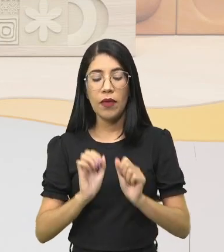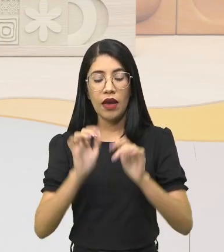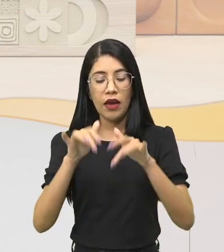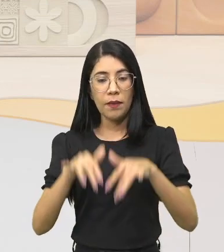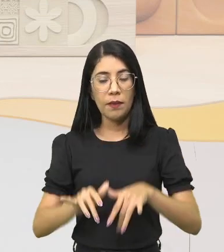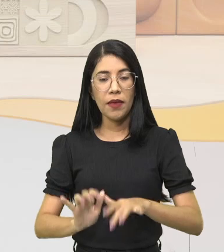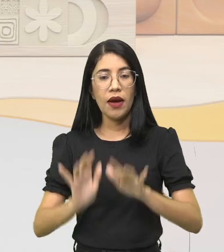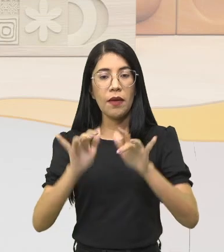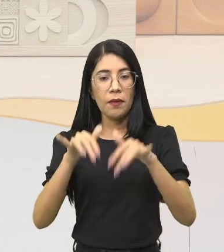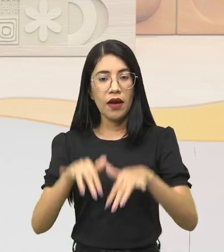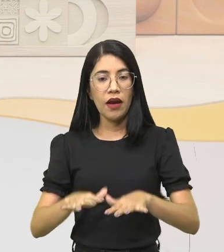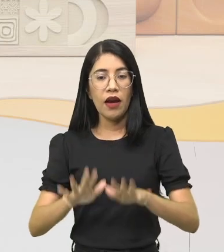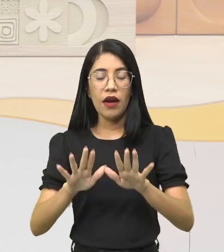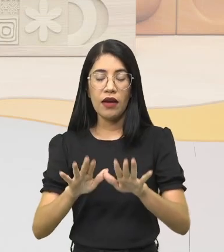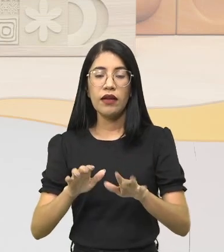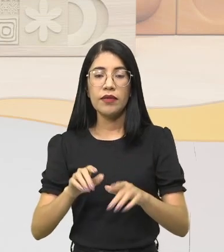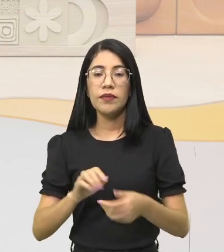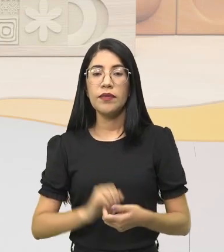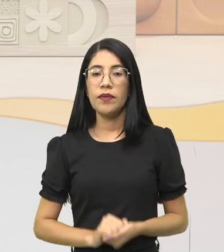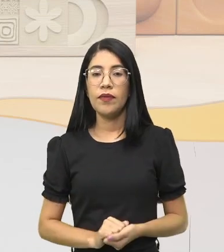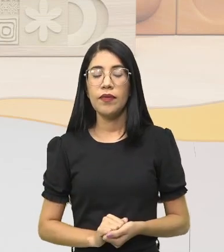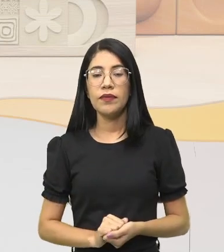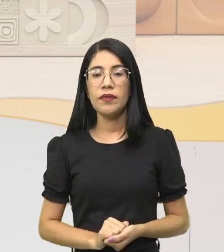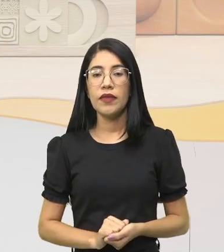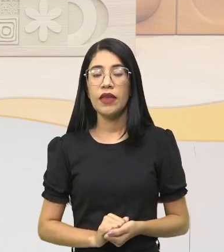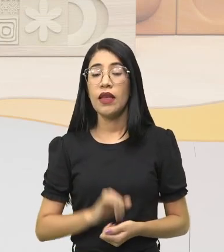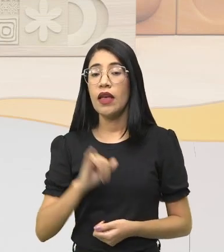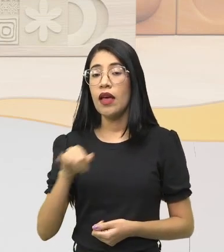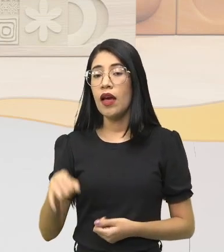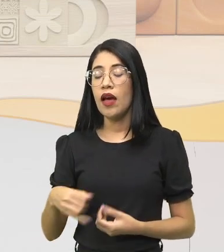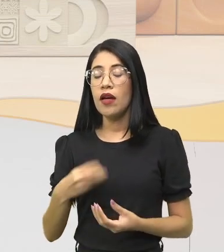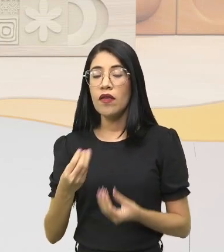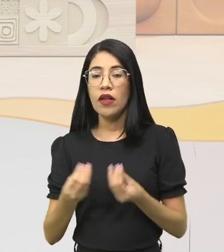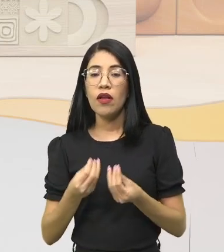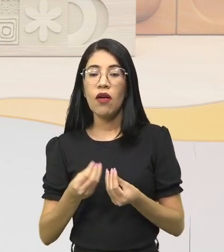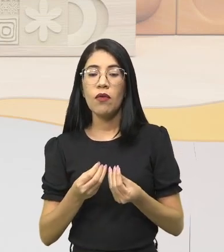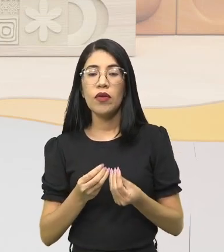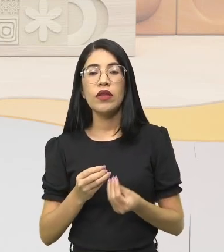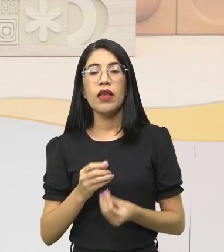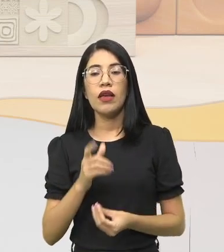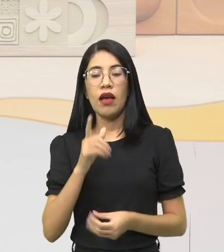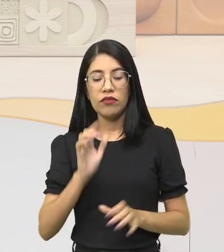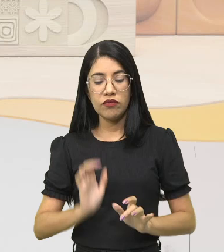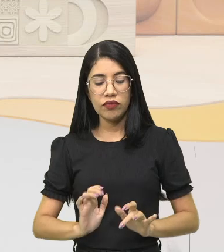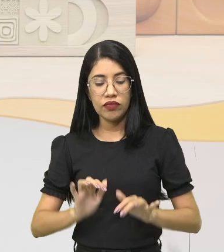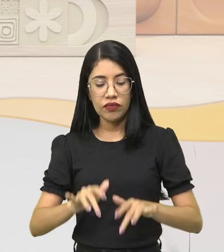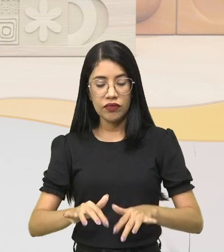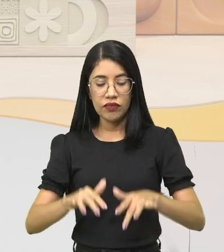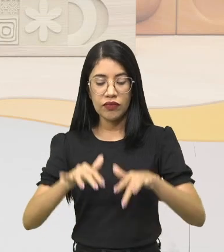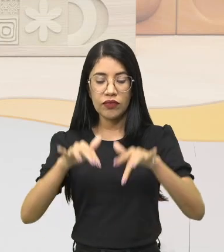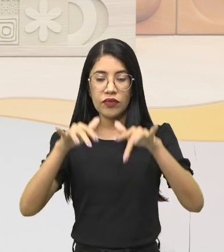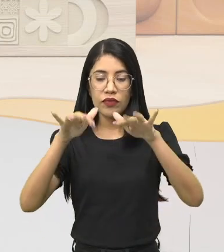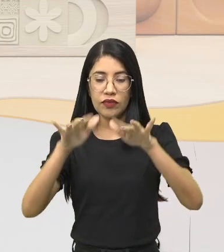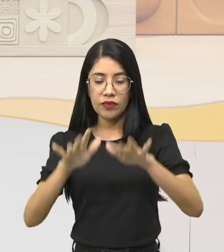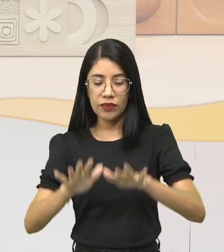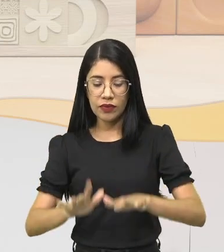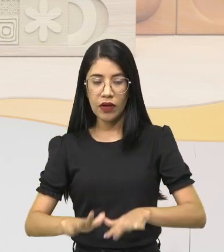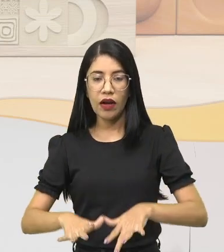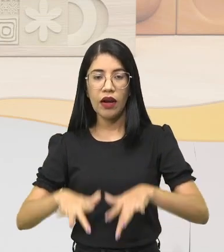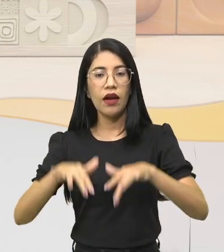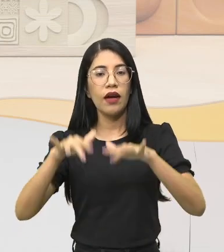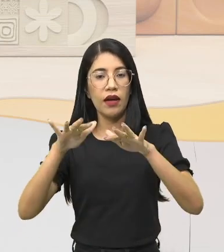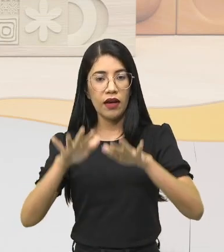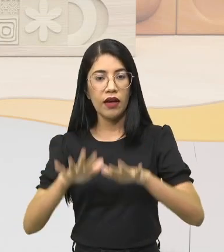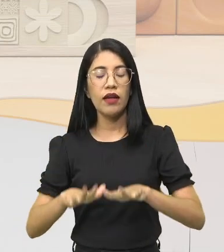marés ou maré motriz, né? Que aproveita lá o movimento das marés, o movimento de subida e descida das